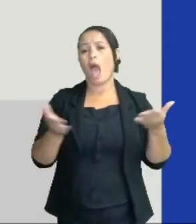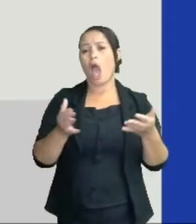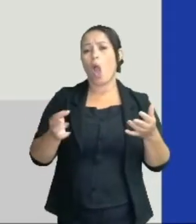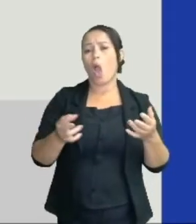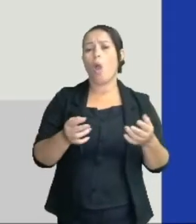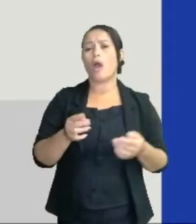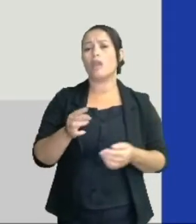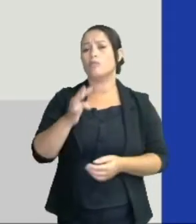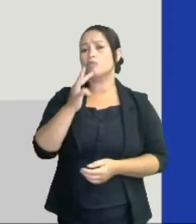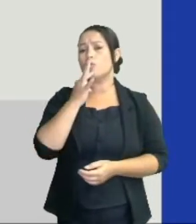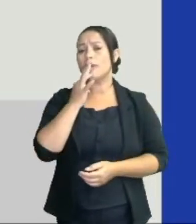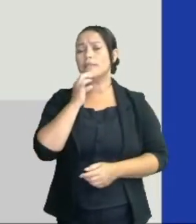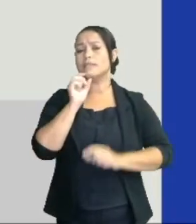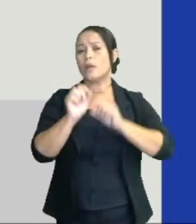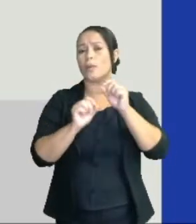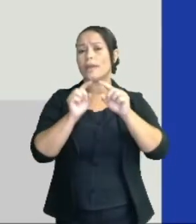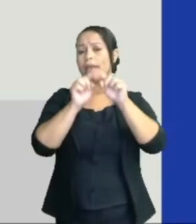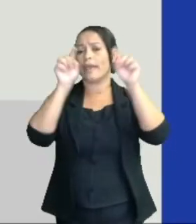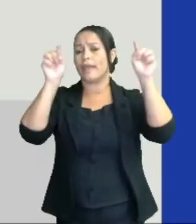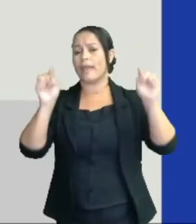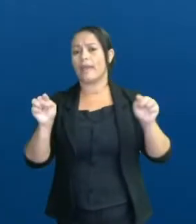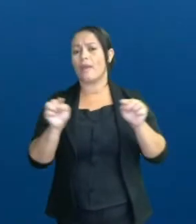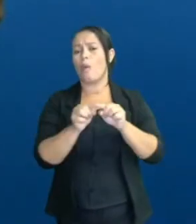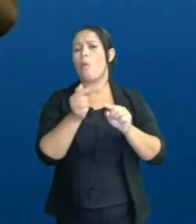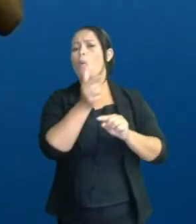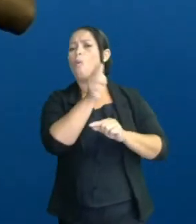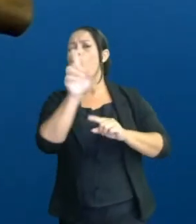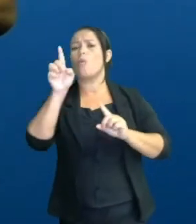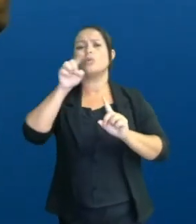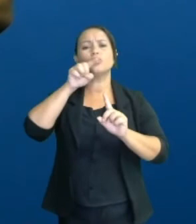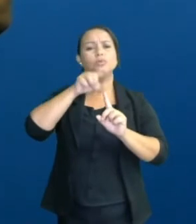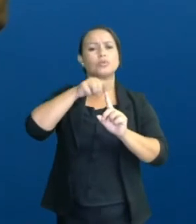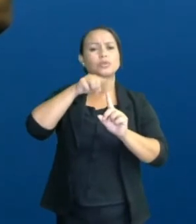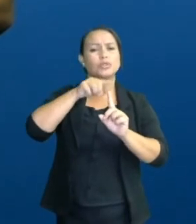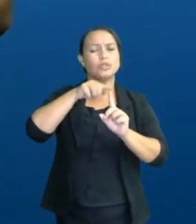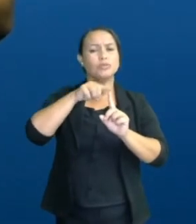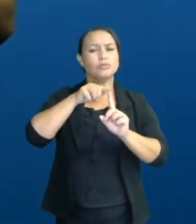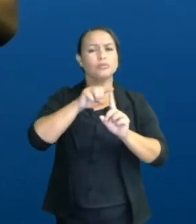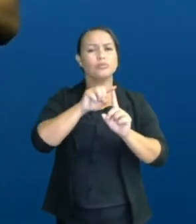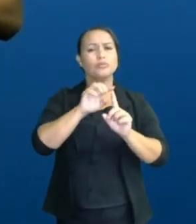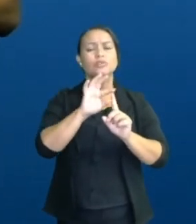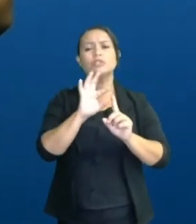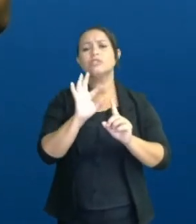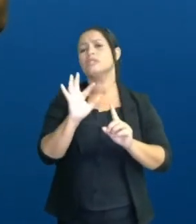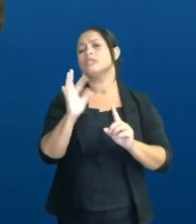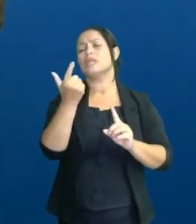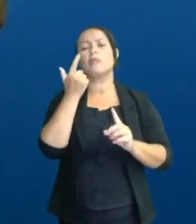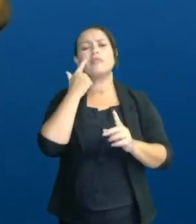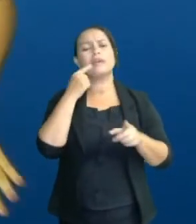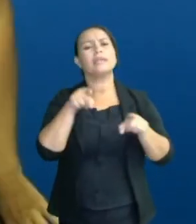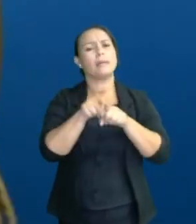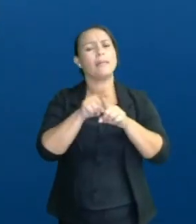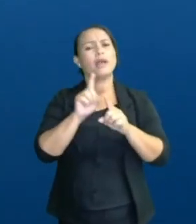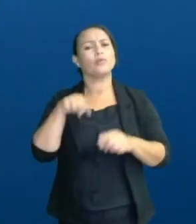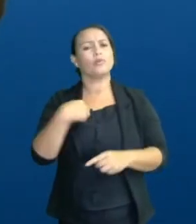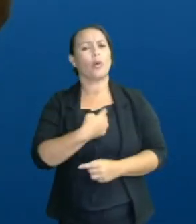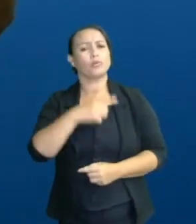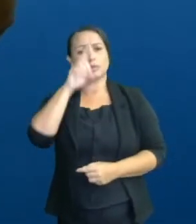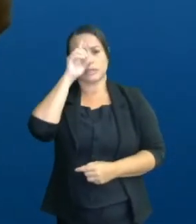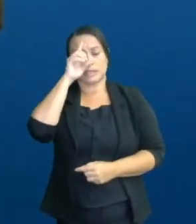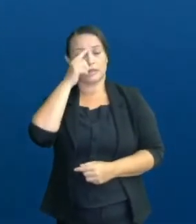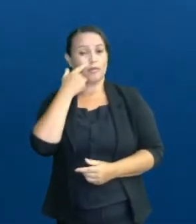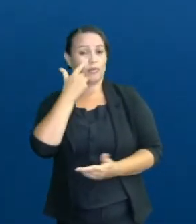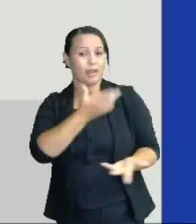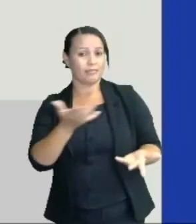Agora vamos conhecer outros tipos de medidas de tempo, certo? Que a gente também vê muito no nosso dia a dia.